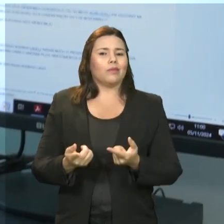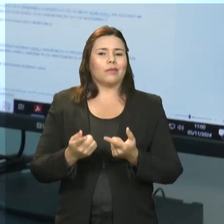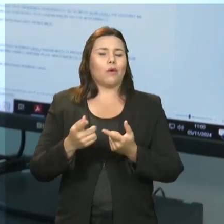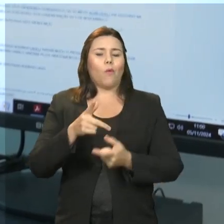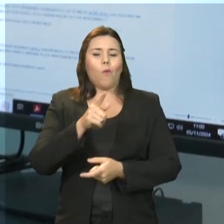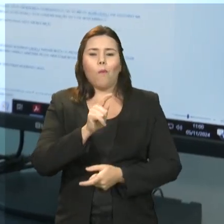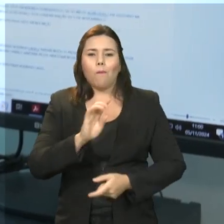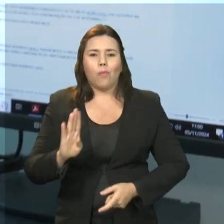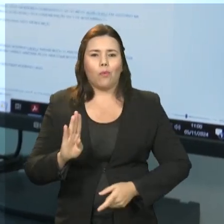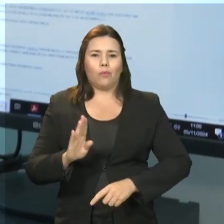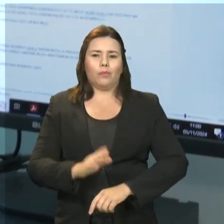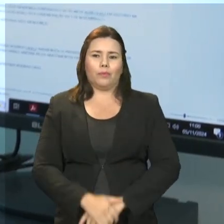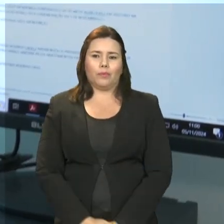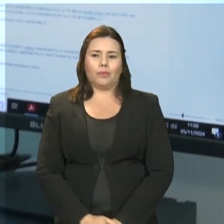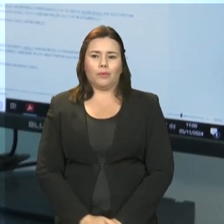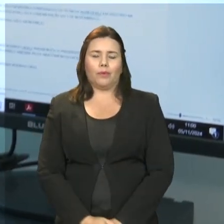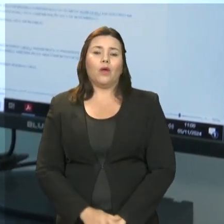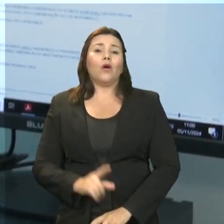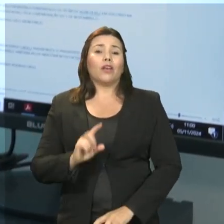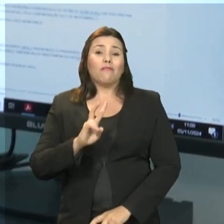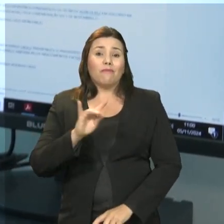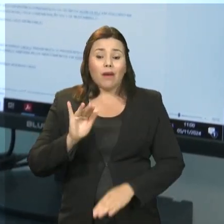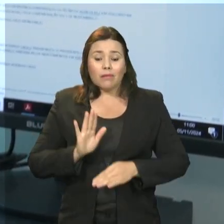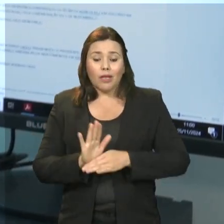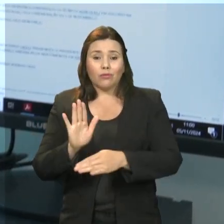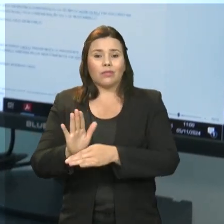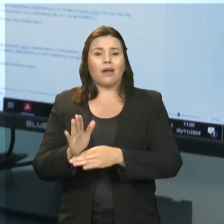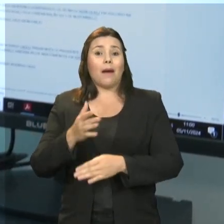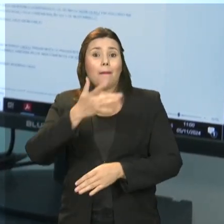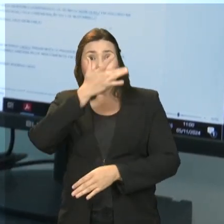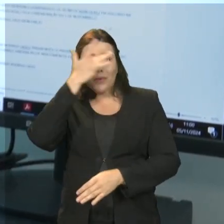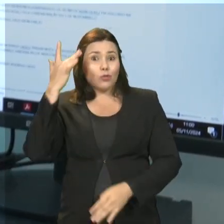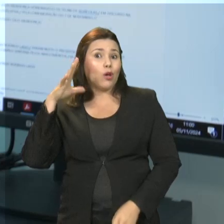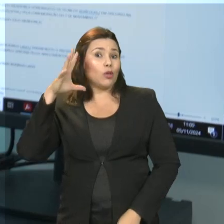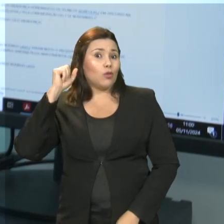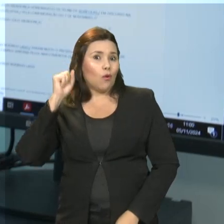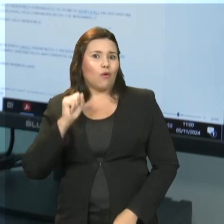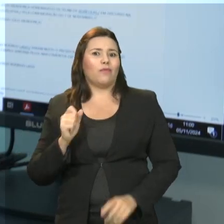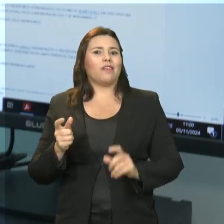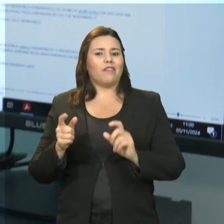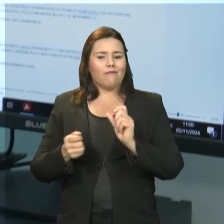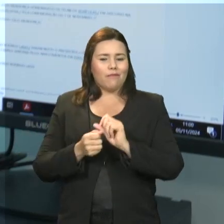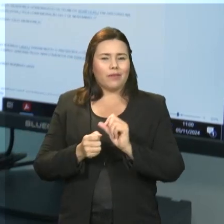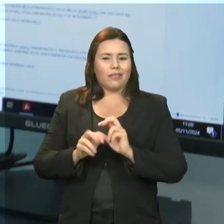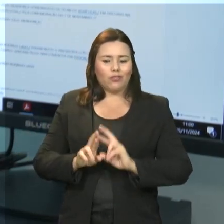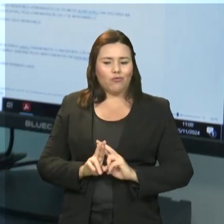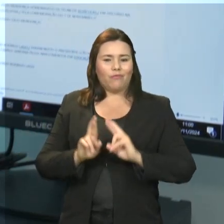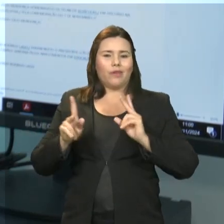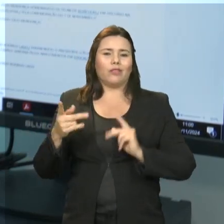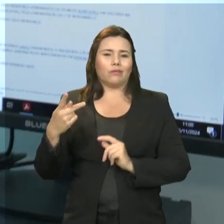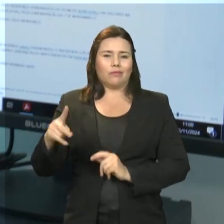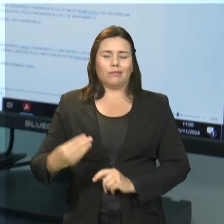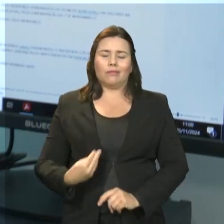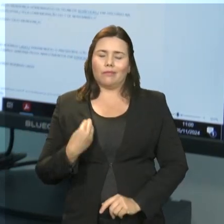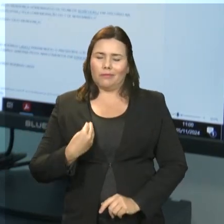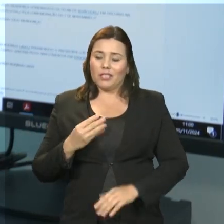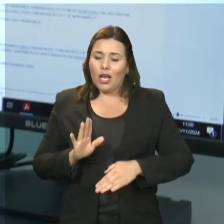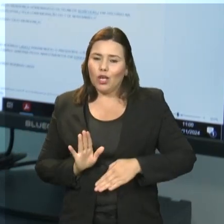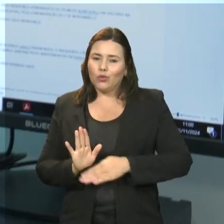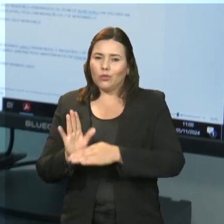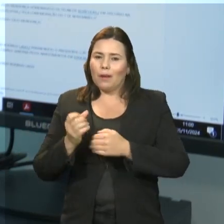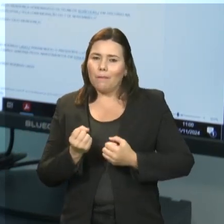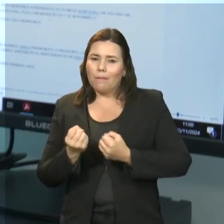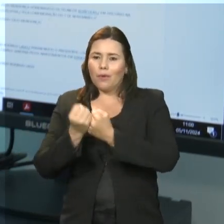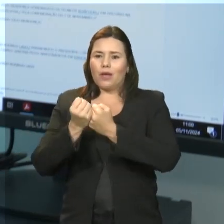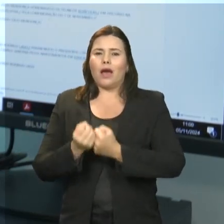ouvinte na ponta. Então, o que realmente vai fazer a diferença na vida do cidadão? Então, qualquer pauta